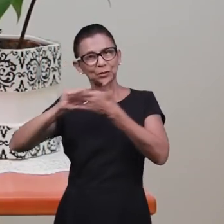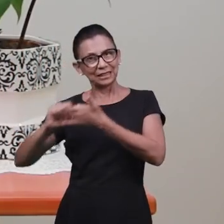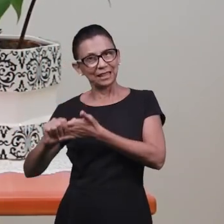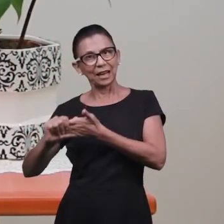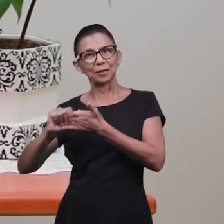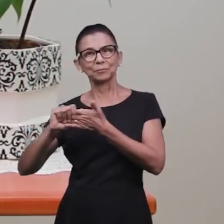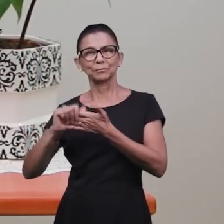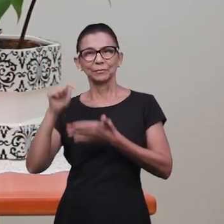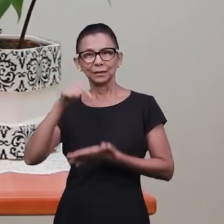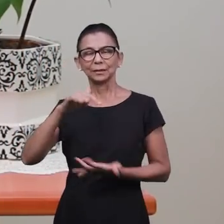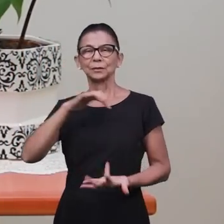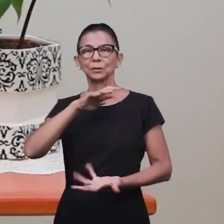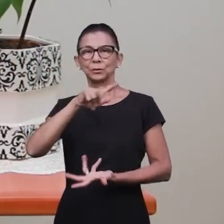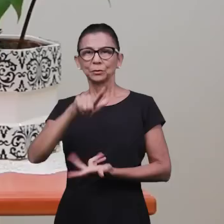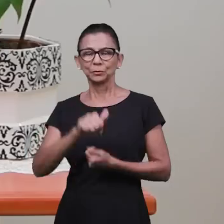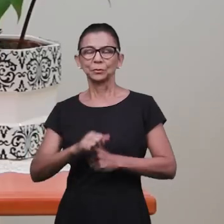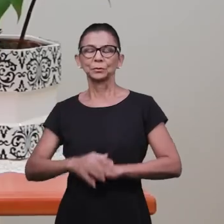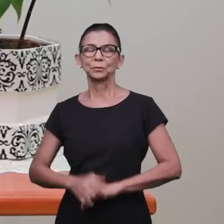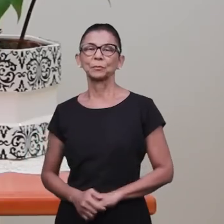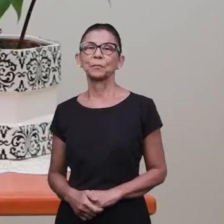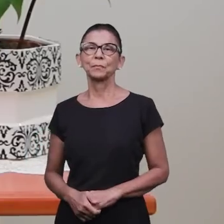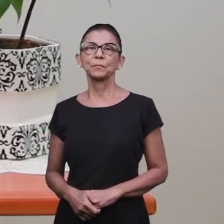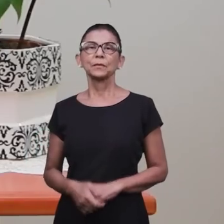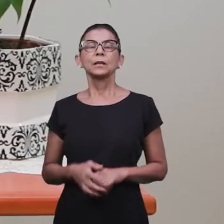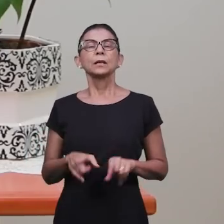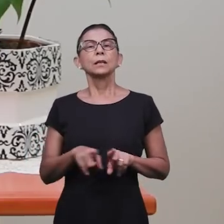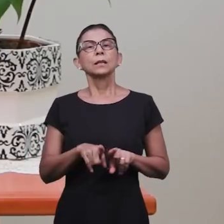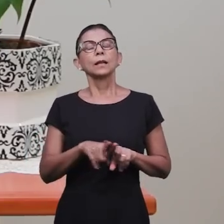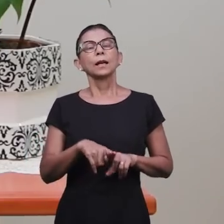caminho. Há um detalhe interessante,